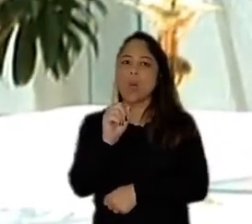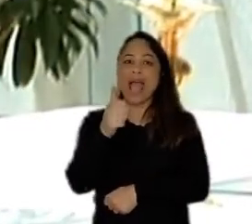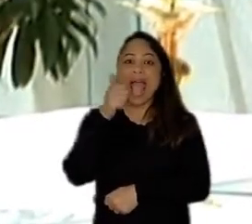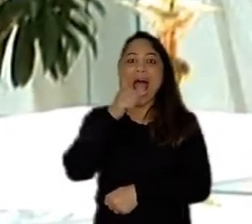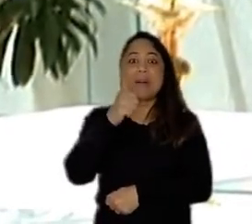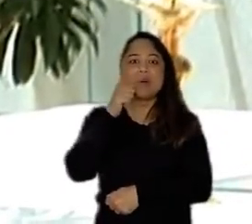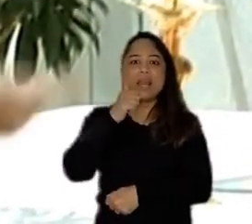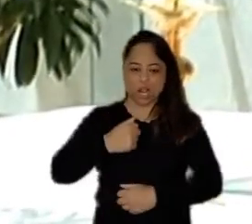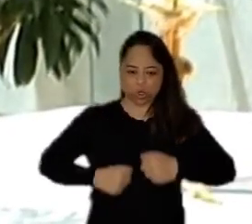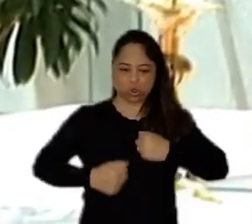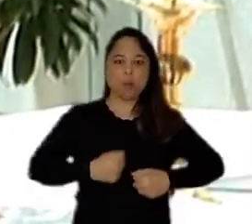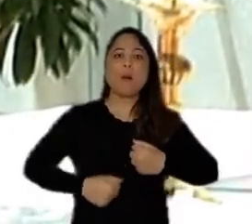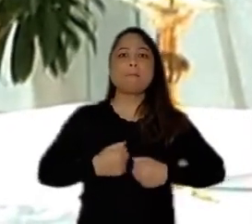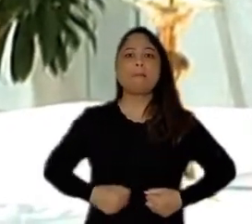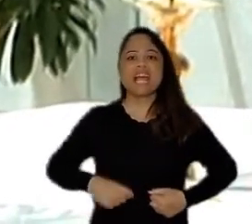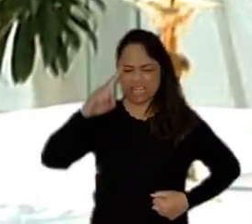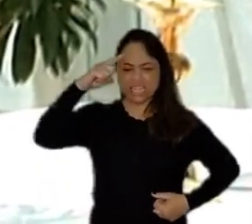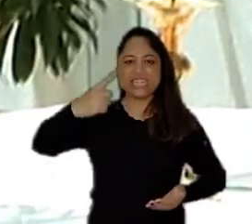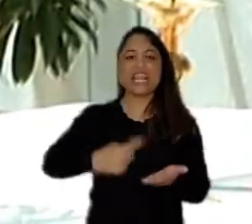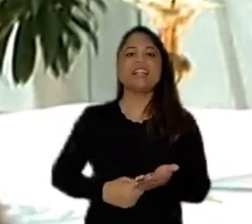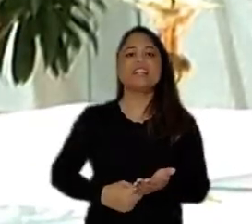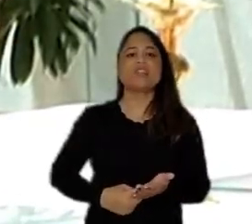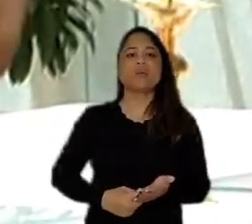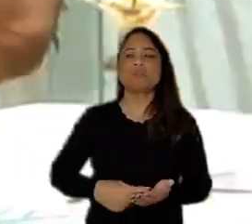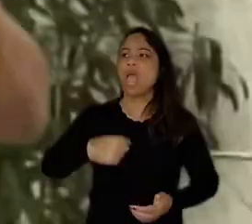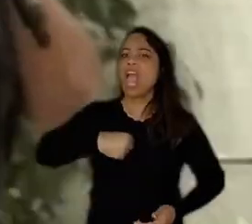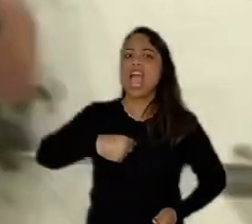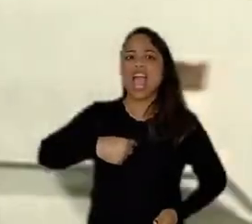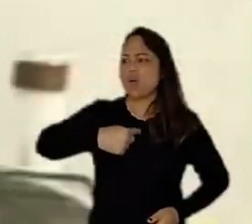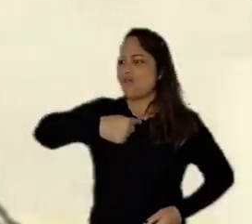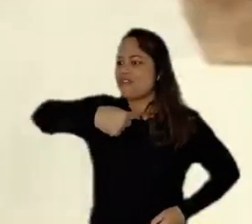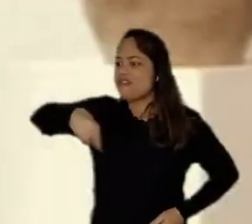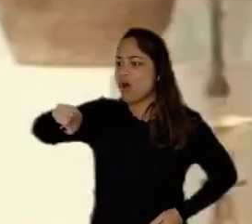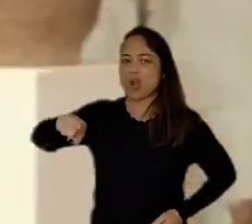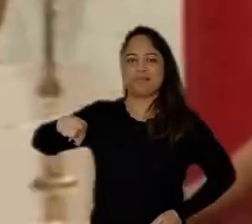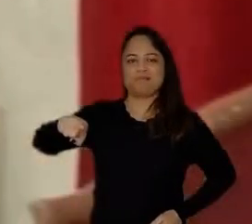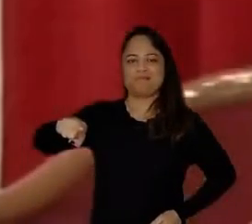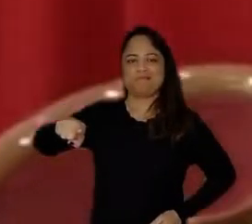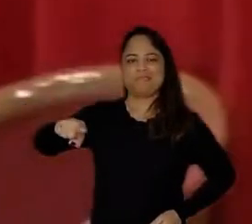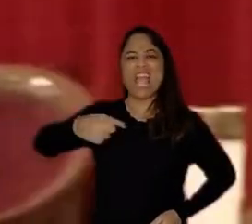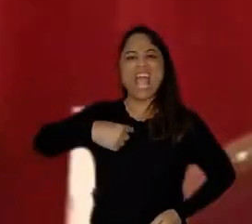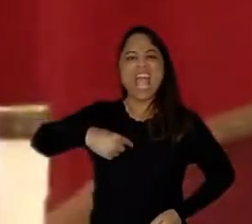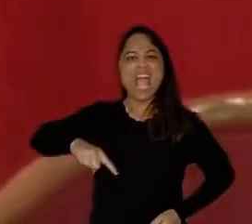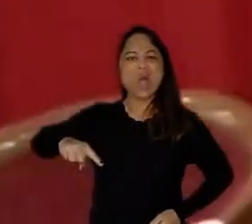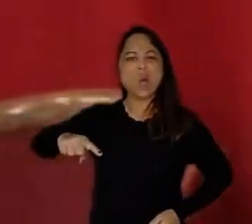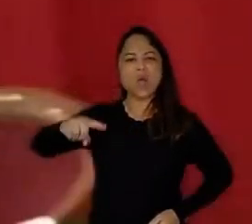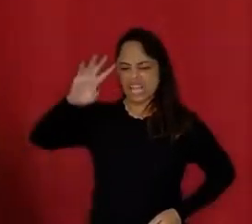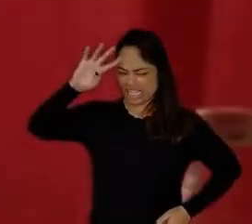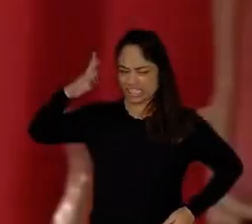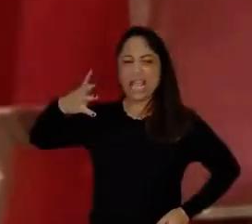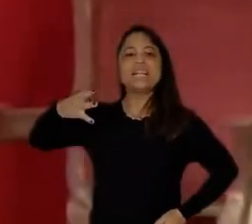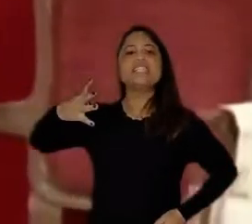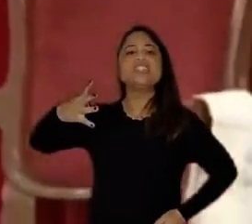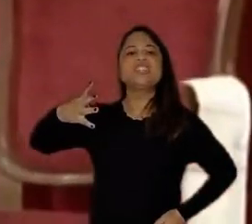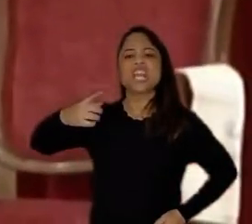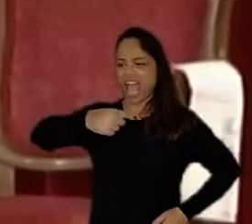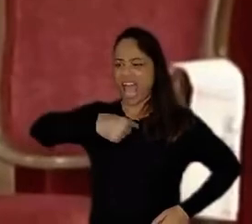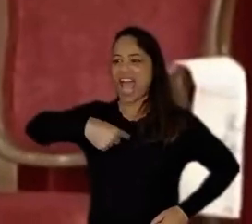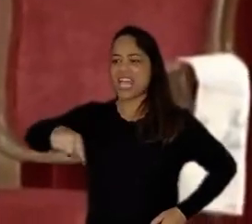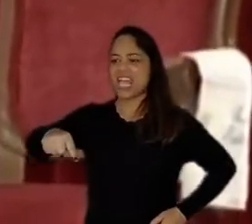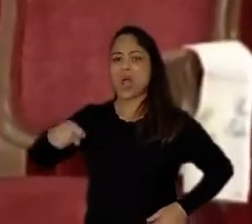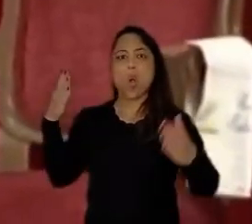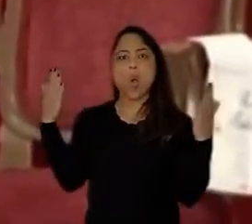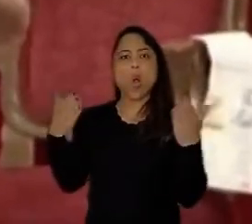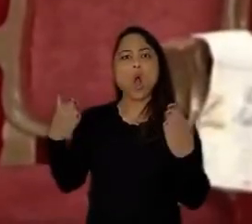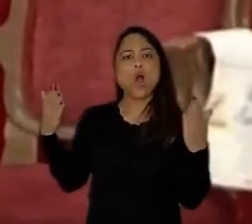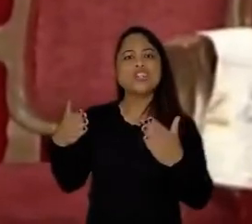ela tomou um banho e falou: se eu sair da minha casa determinada a não perder viagem